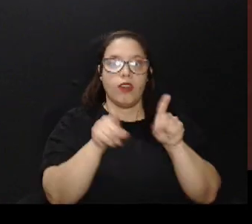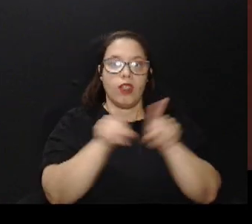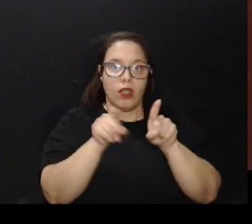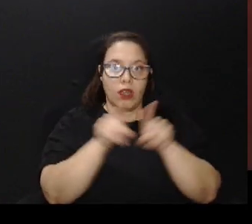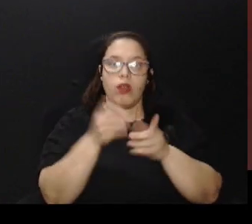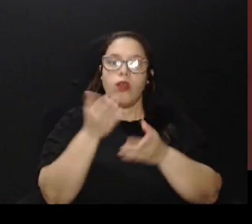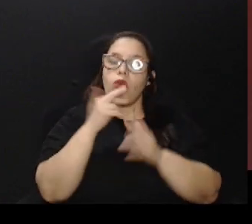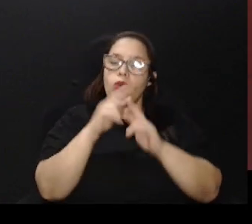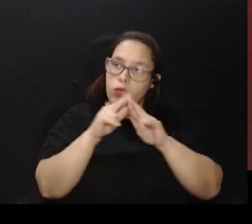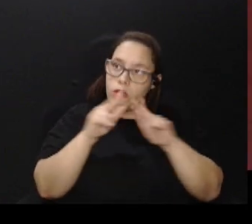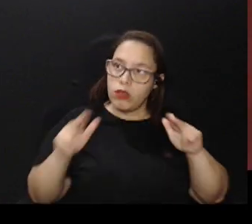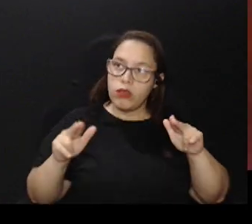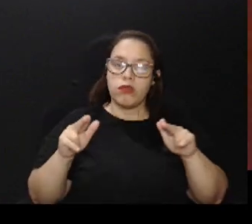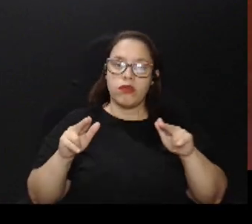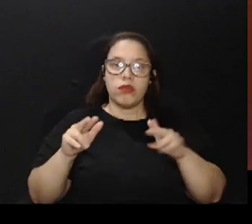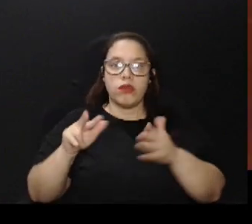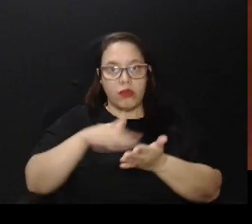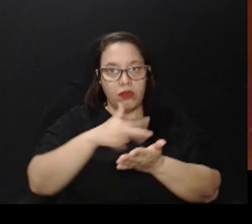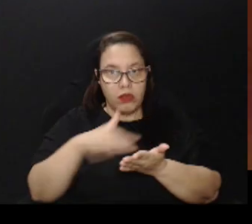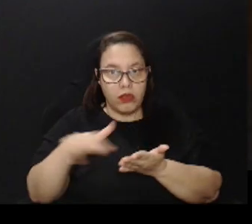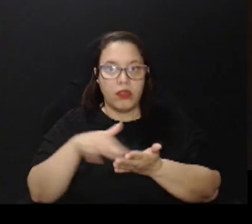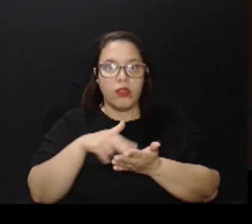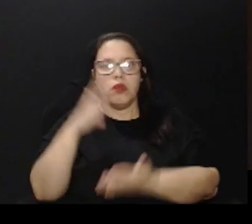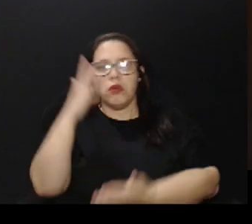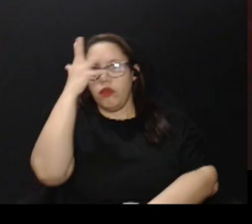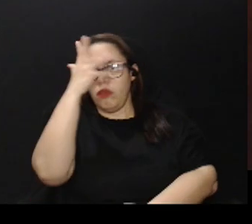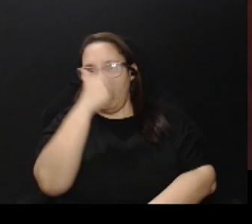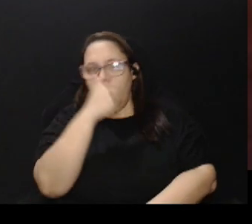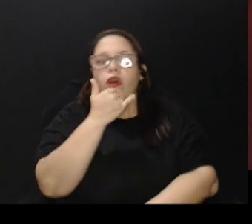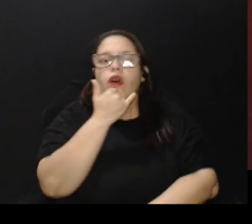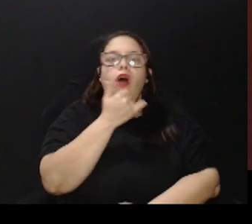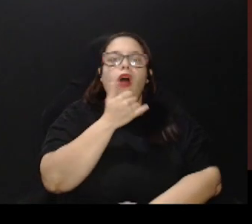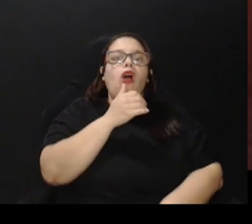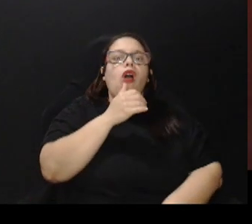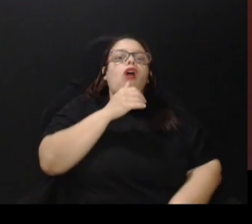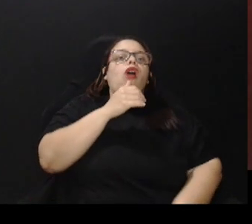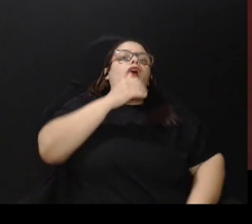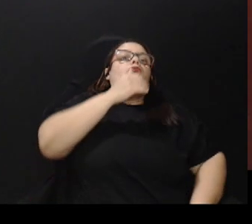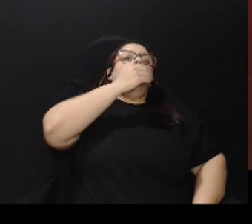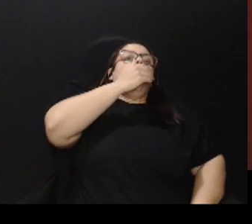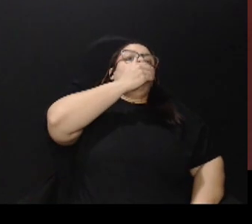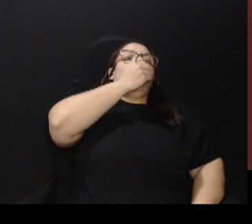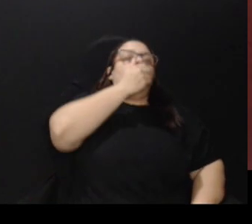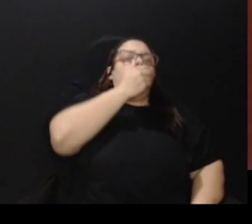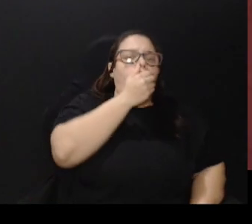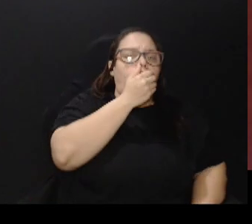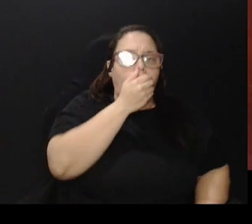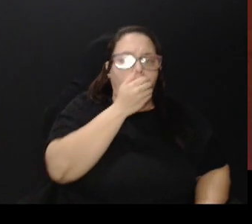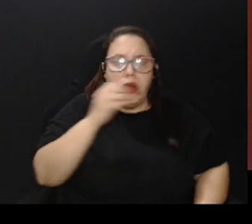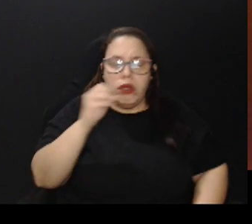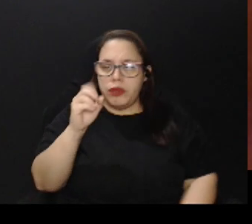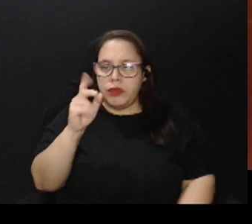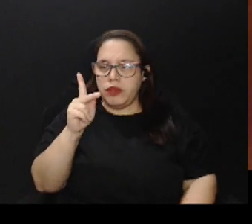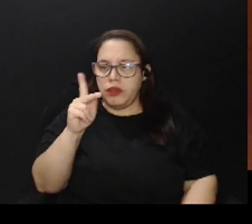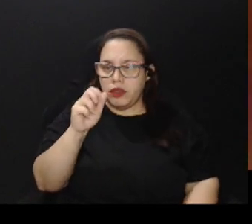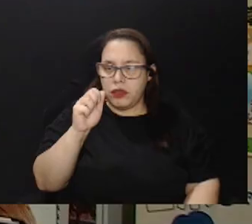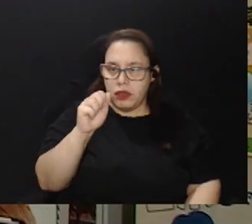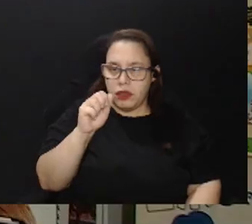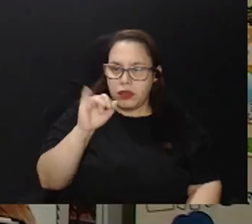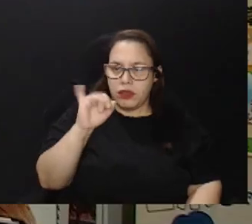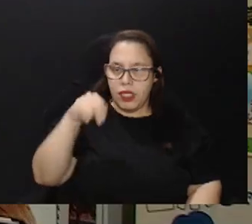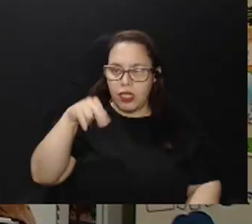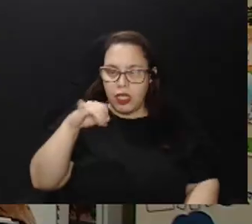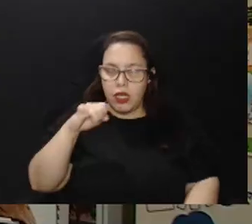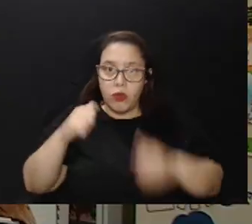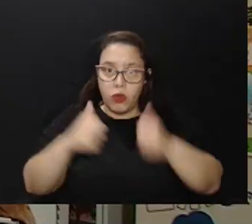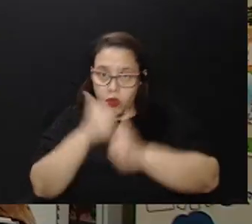umas danças muito bonitas. Então, tem a Okinawa, que até hoje eles praticam lá muito futebol. O primeiro